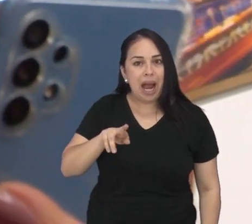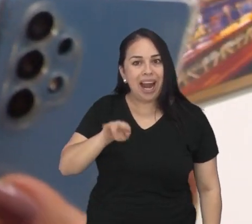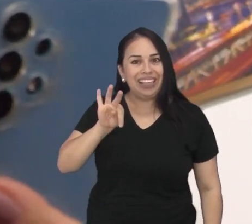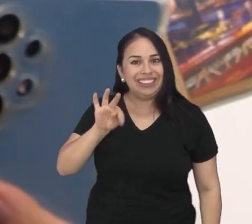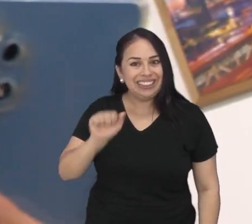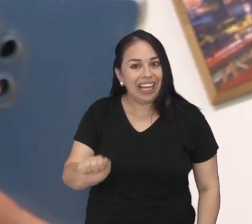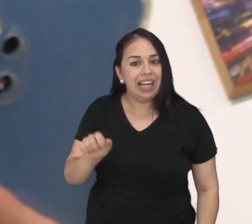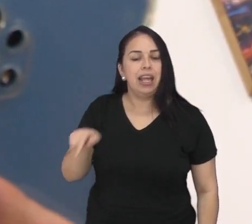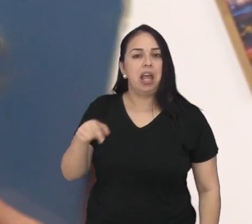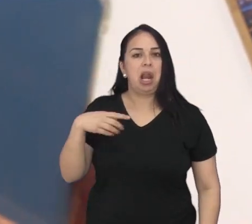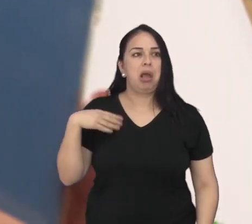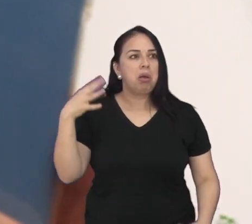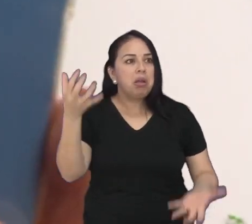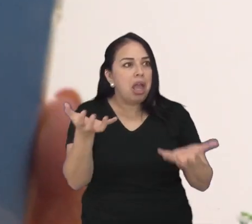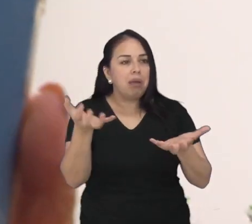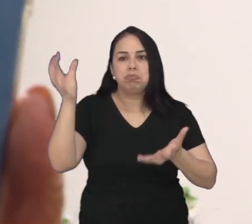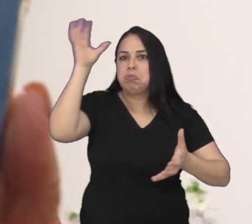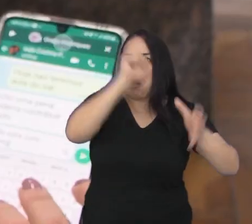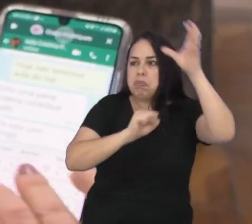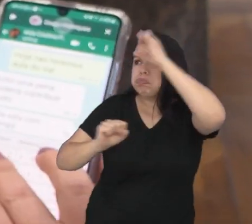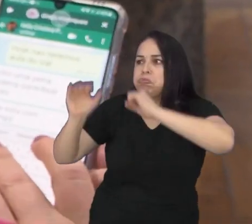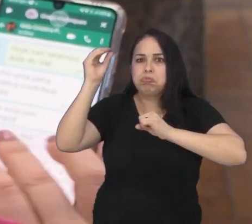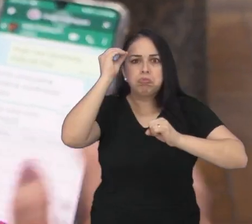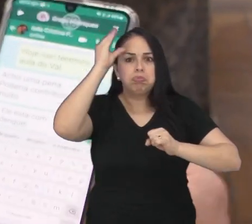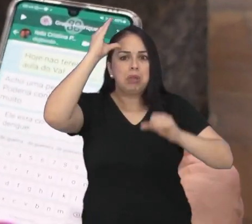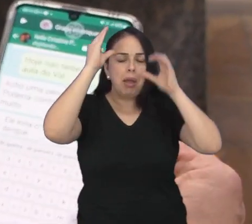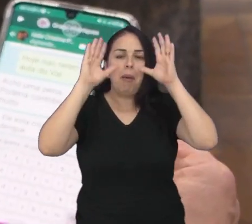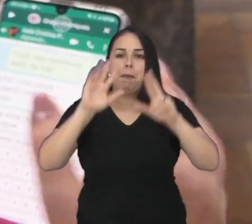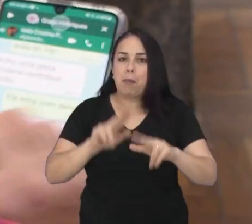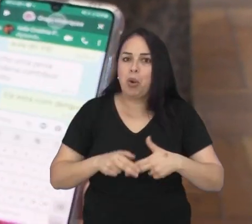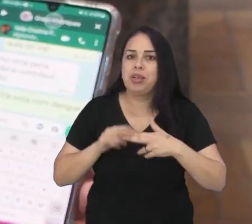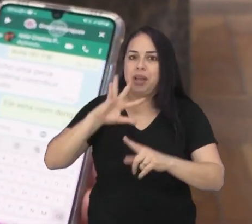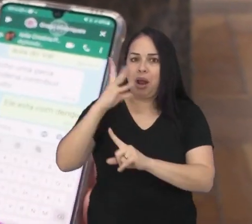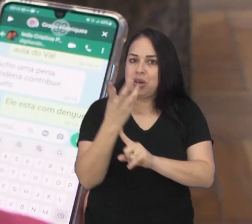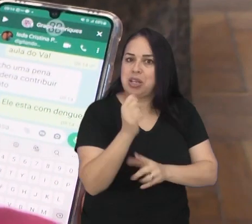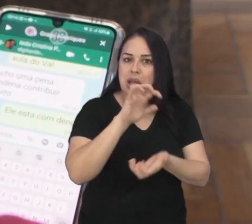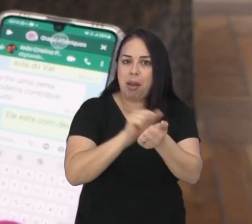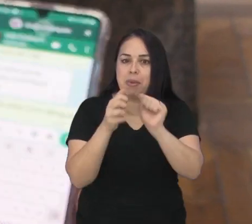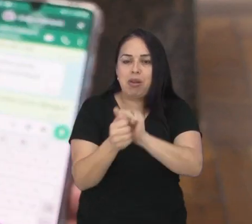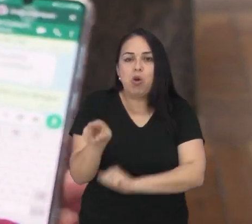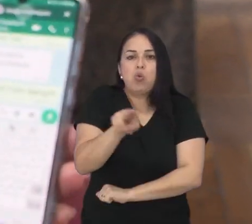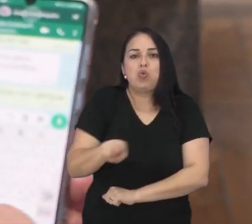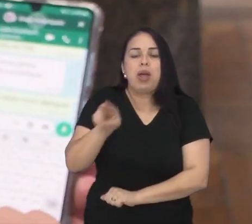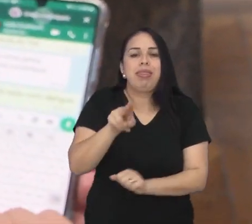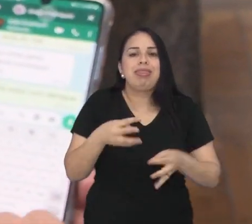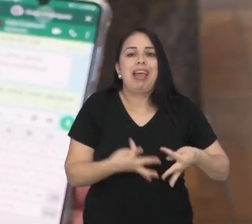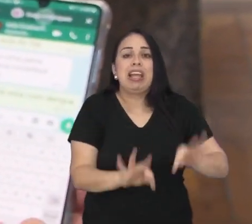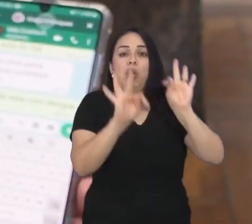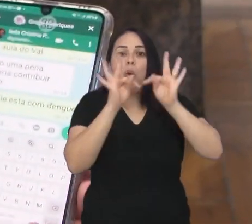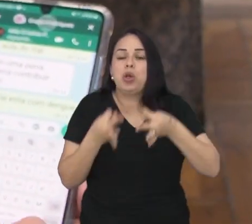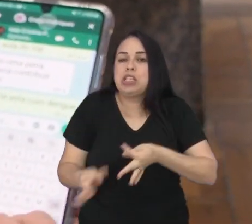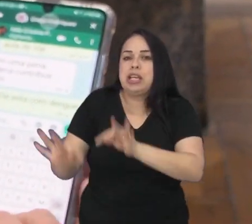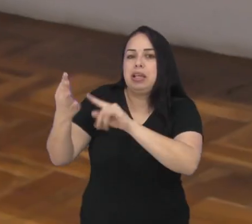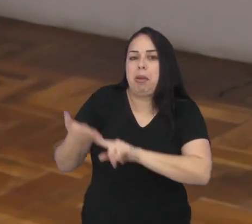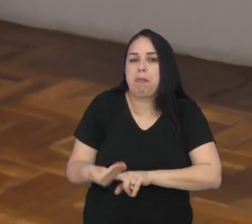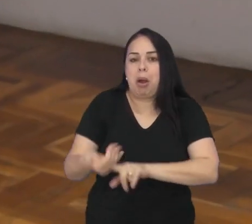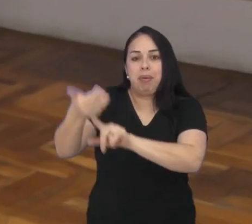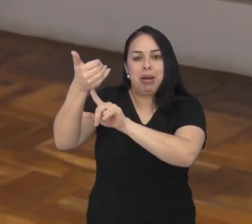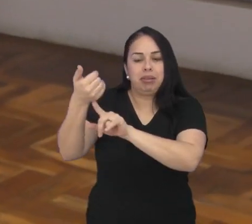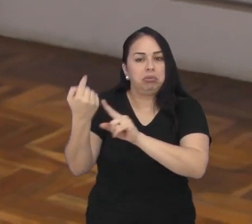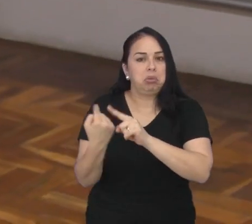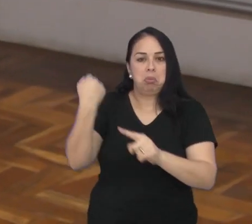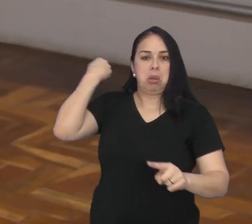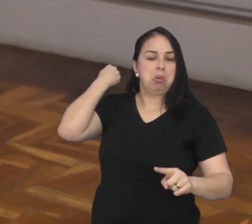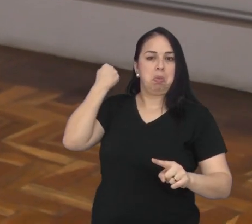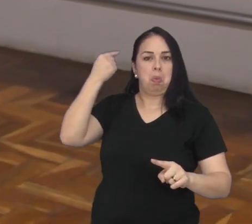não se cansa de buscar conhecimento. Para isso, a artista plástica tem utilizado tecnologias que até